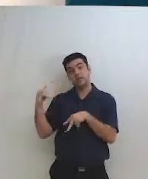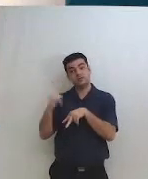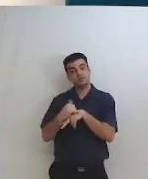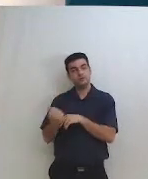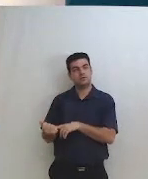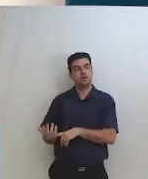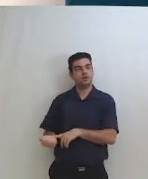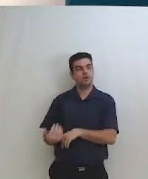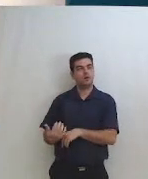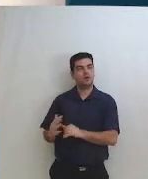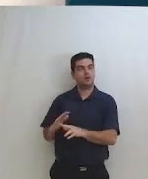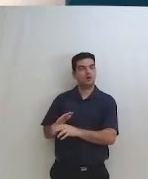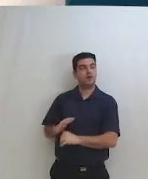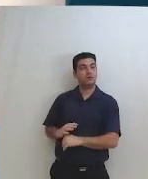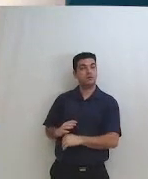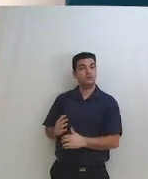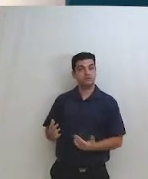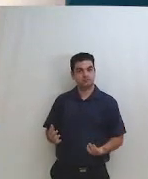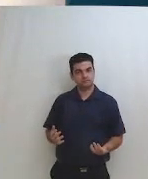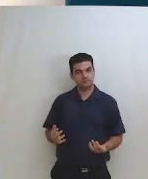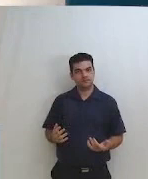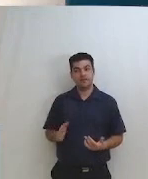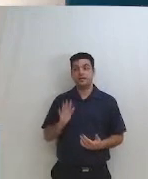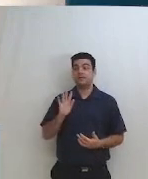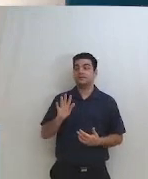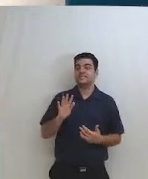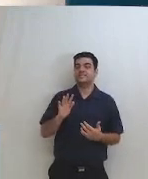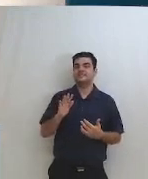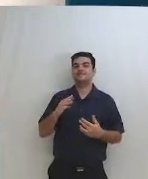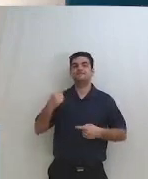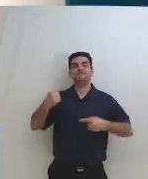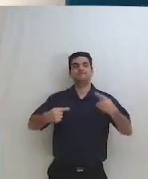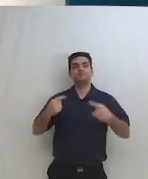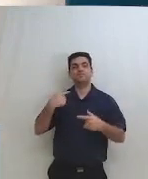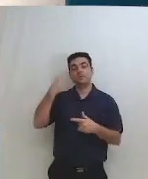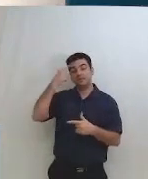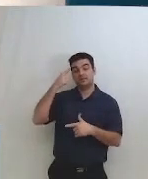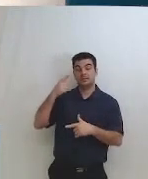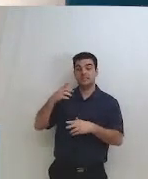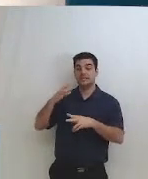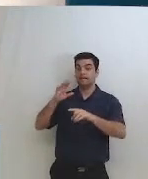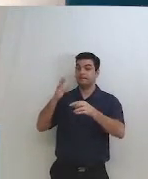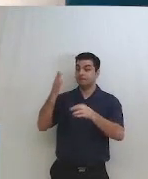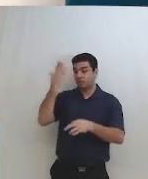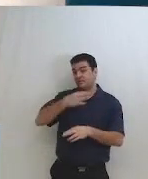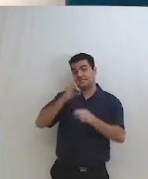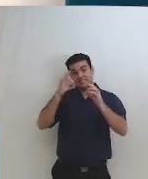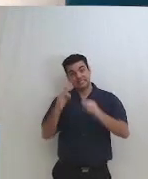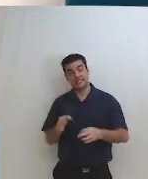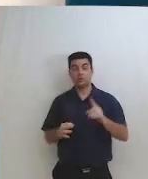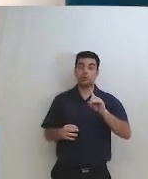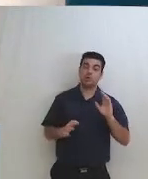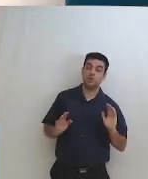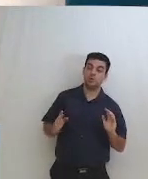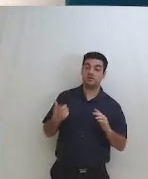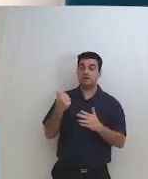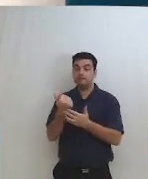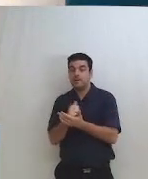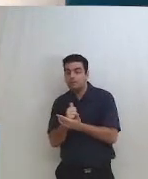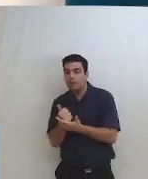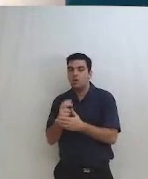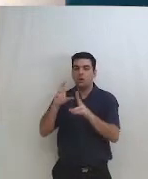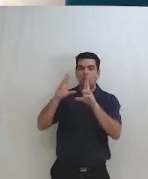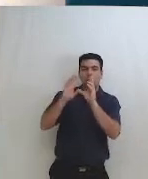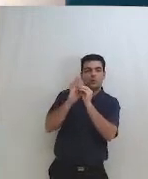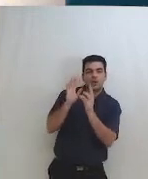pelo serviço. De fato, a articulação sobre a legalidade da prova a partir de discussões sobre eventual manipulação do conteúdo da mídia com conversas